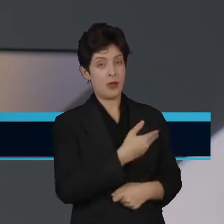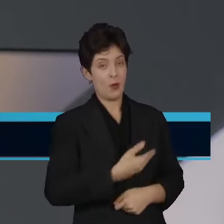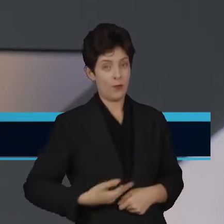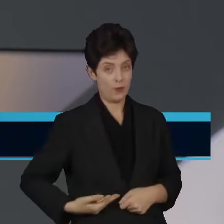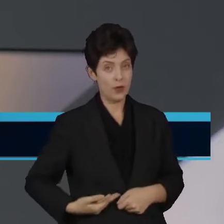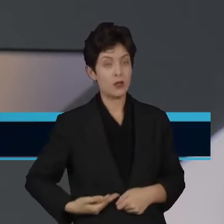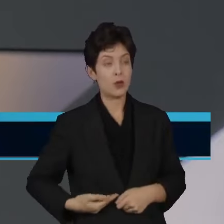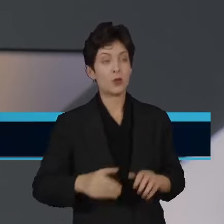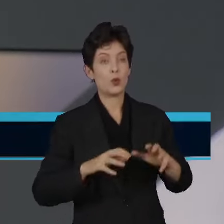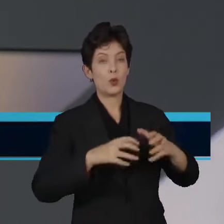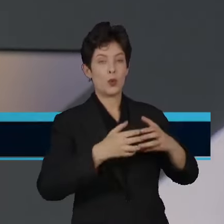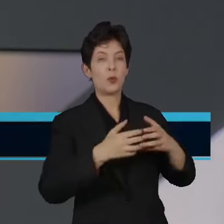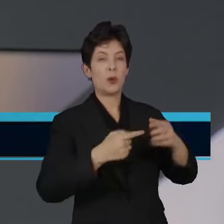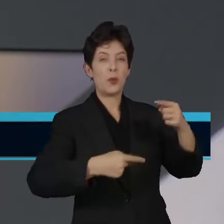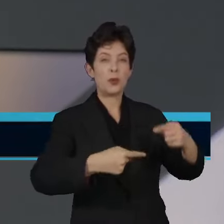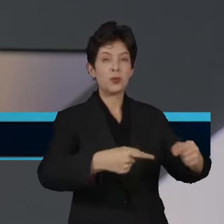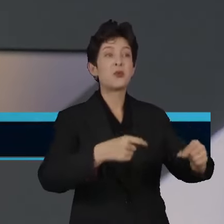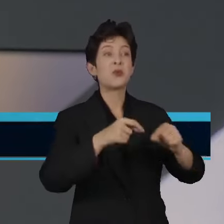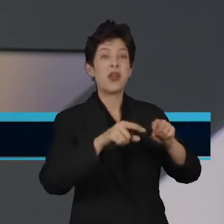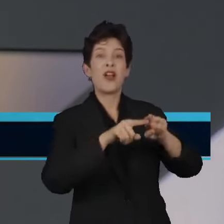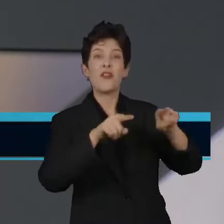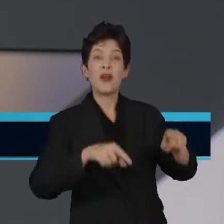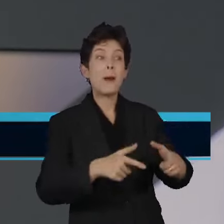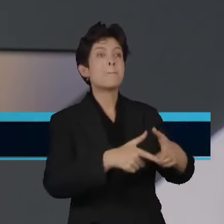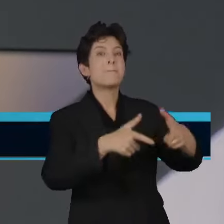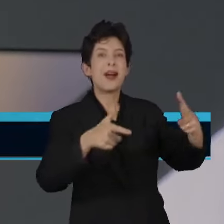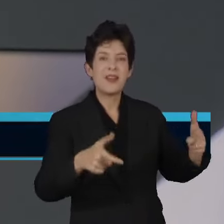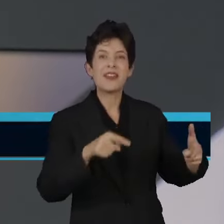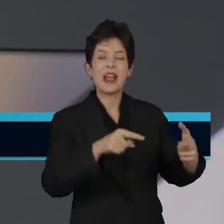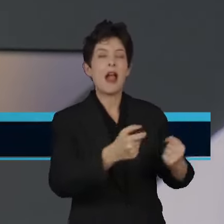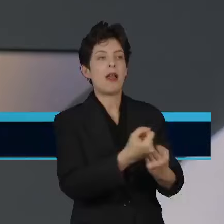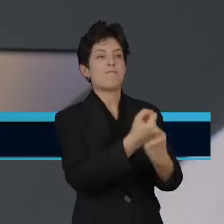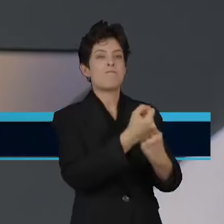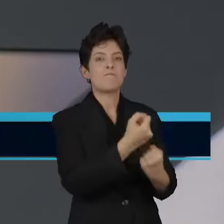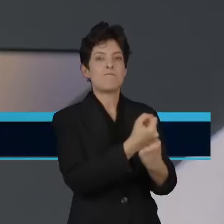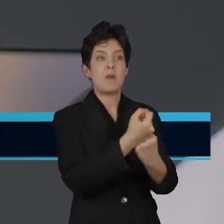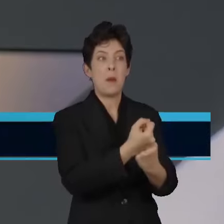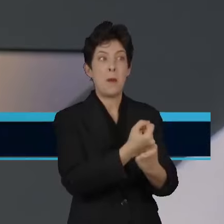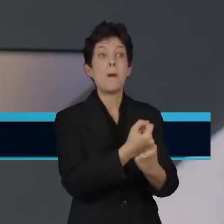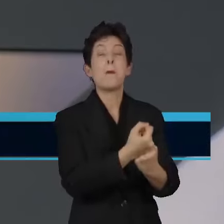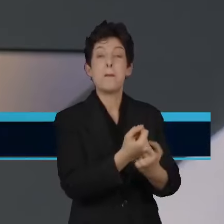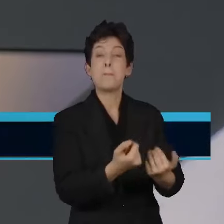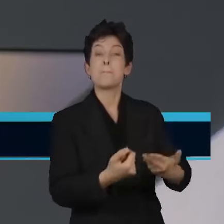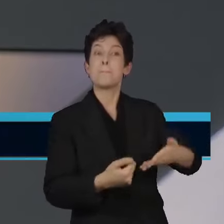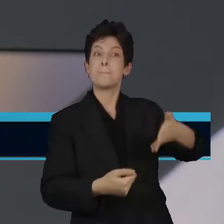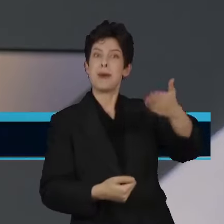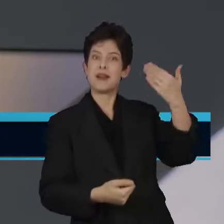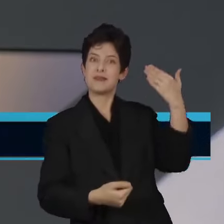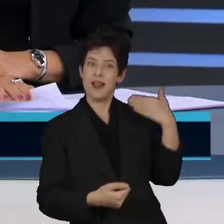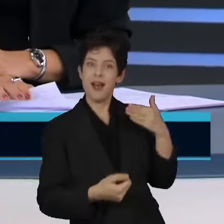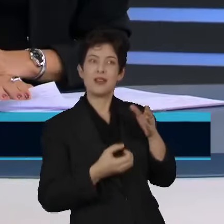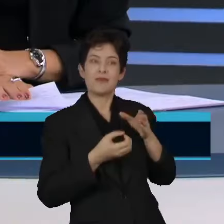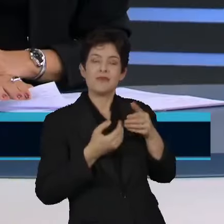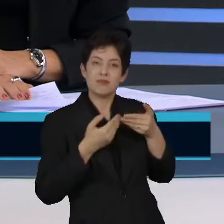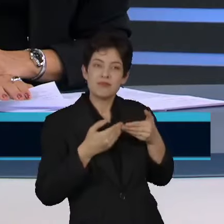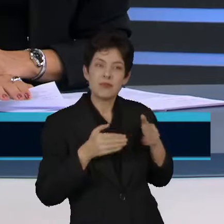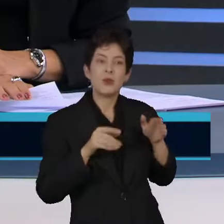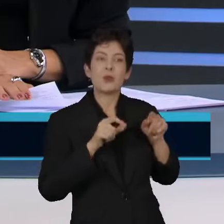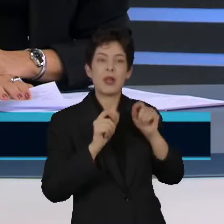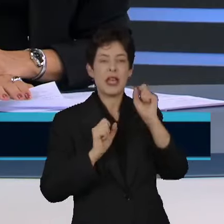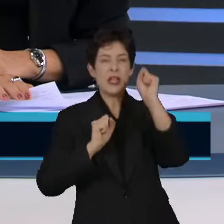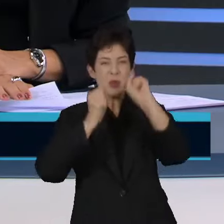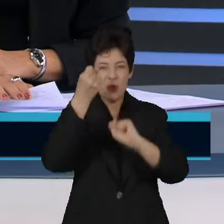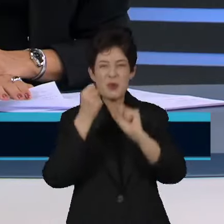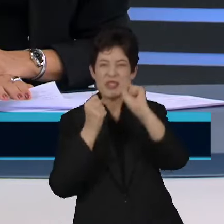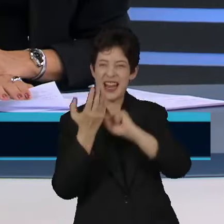base política o servidor público em grande parte. Se ele tinha no passado, no lançamento do partido, a base industrial,